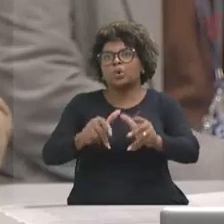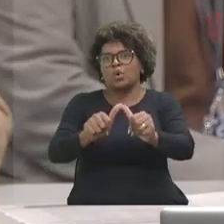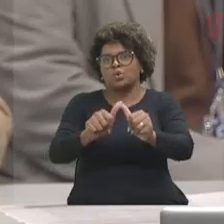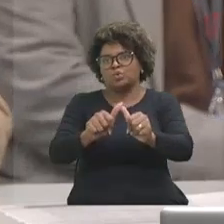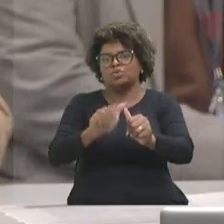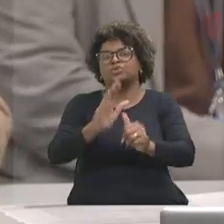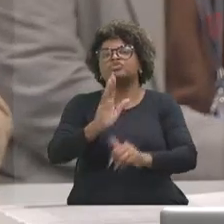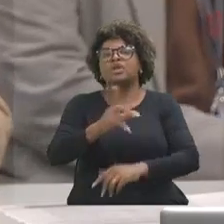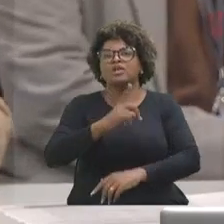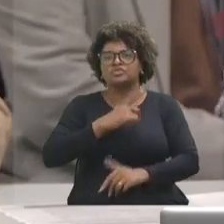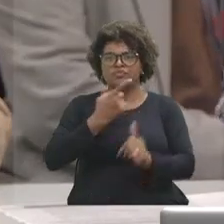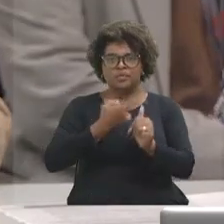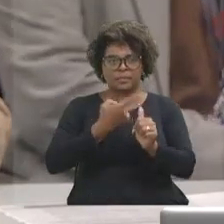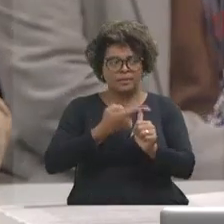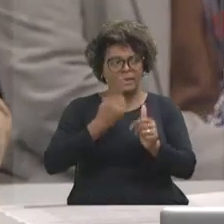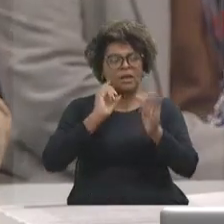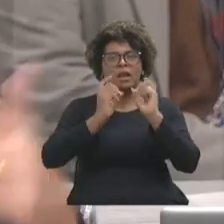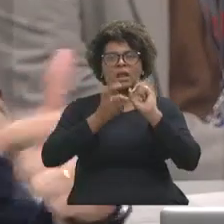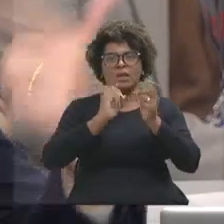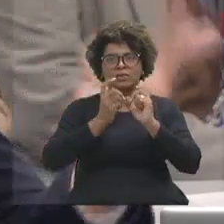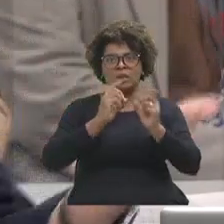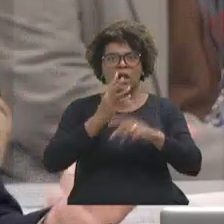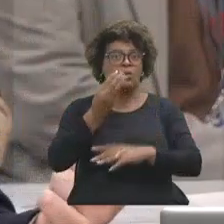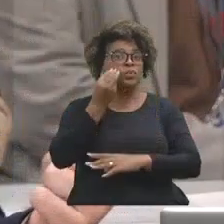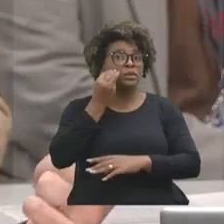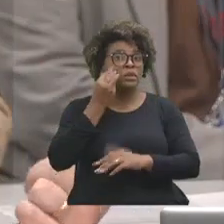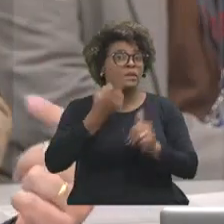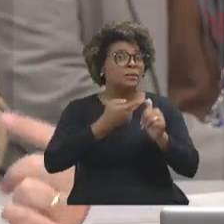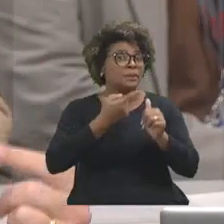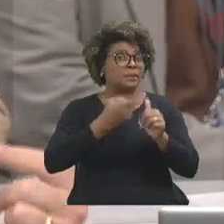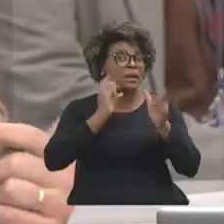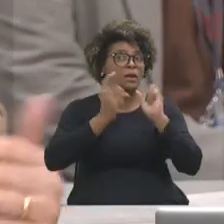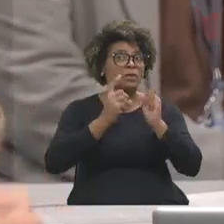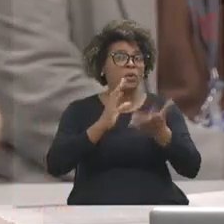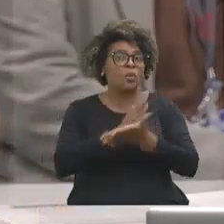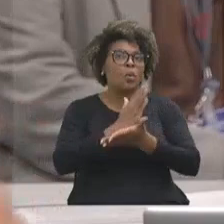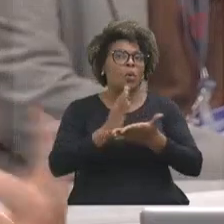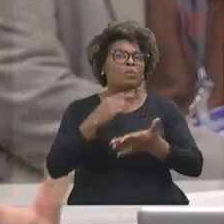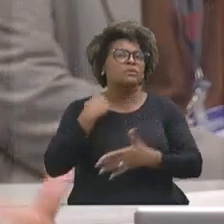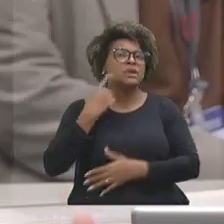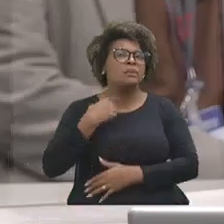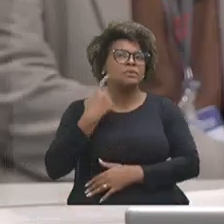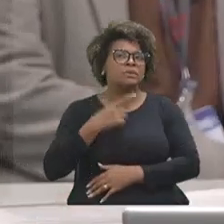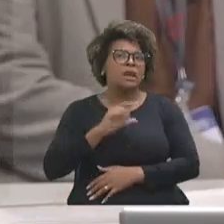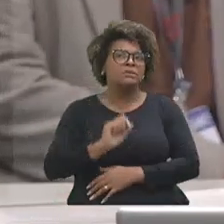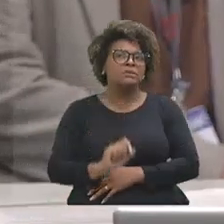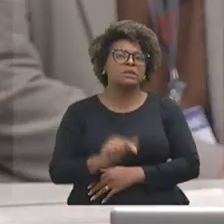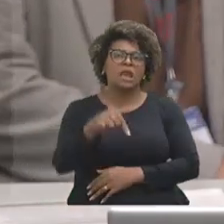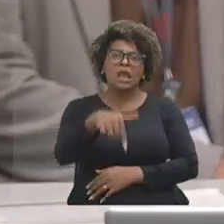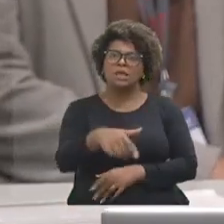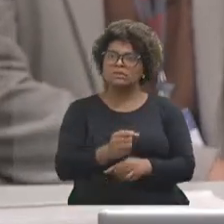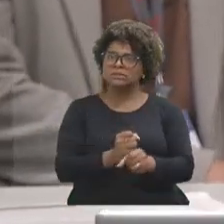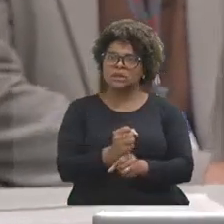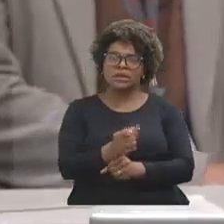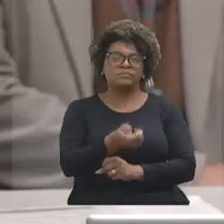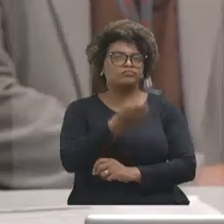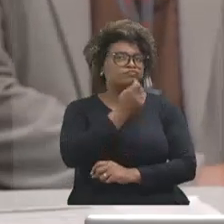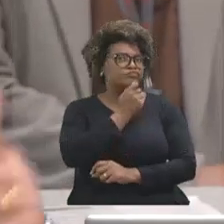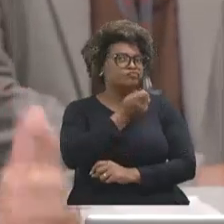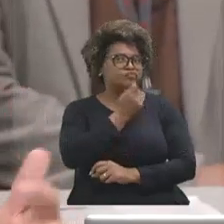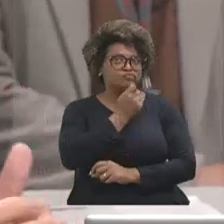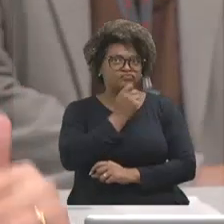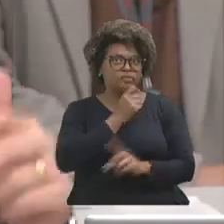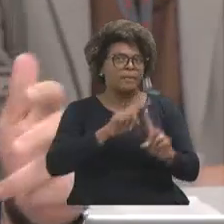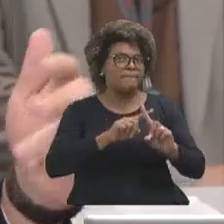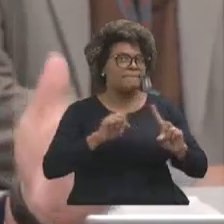tivemos o primeiro a reunião eu tô ainda tentando ter a primeira reunião com alguns deputados ainda que ainda não tive este ano mas assim